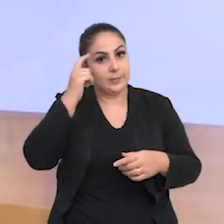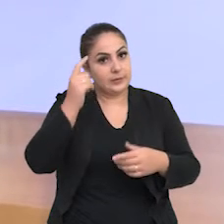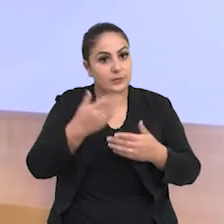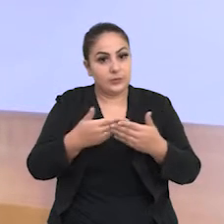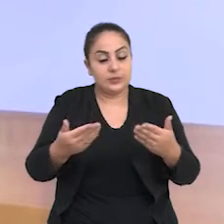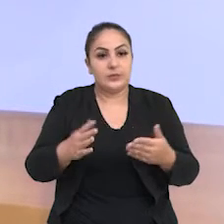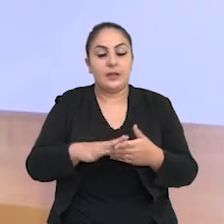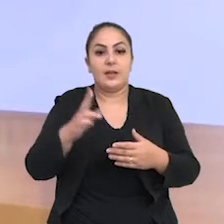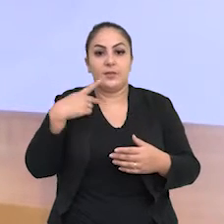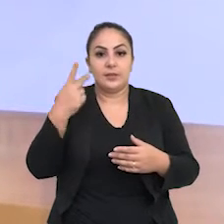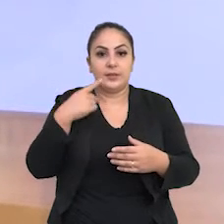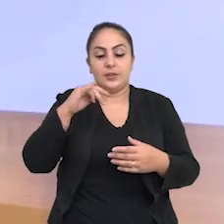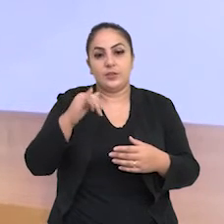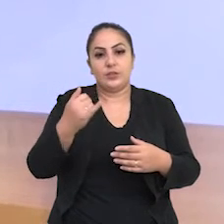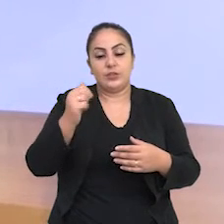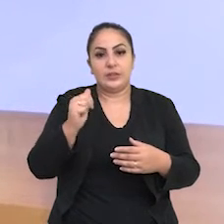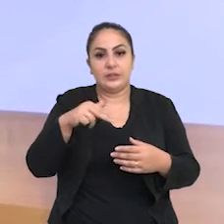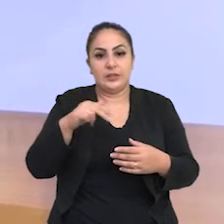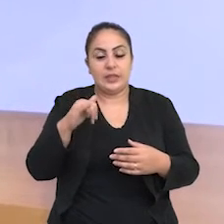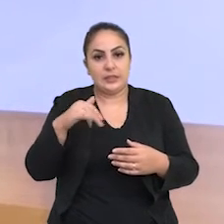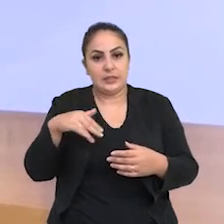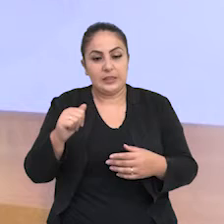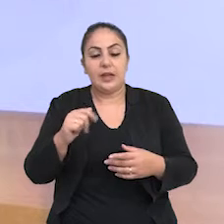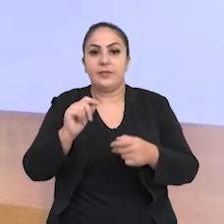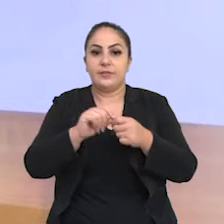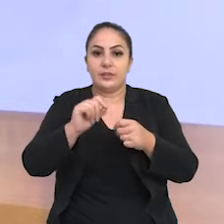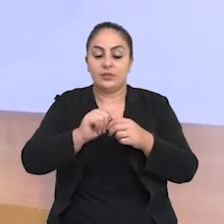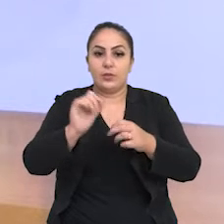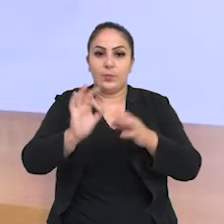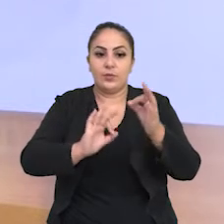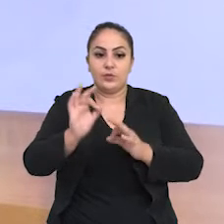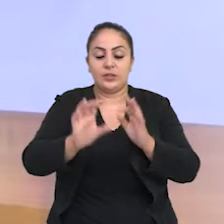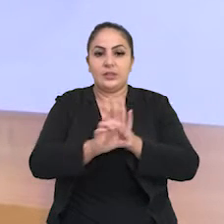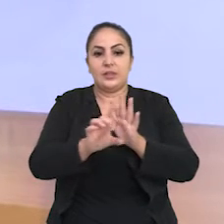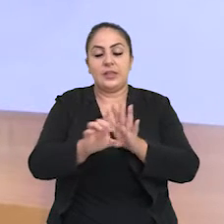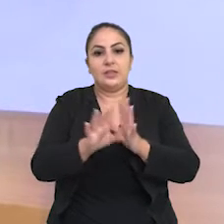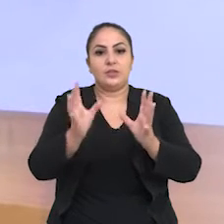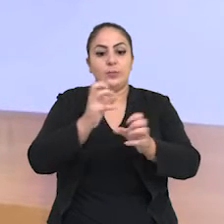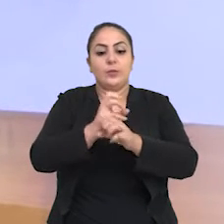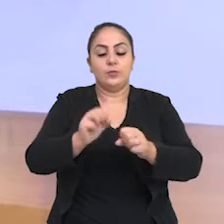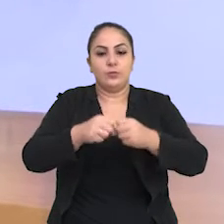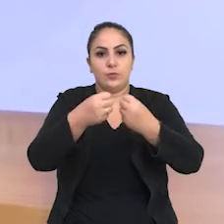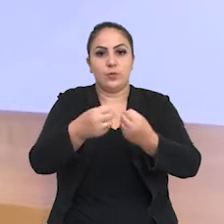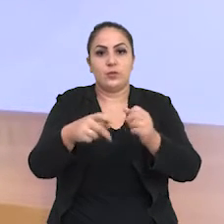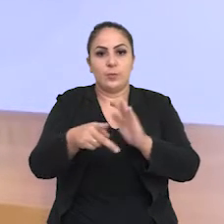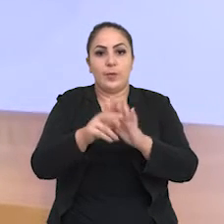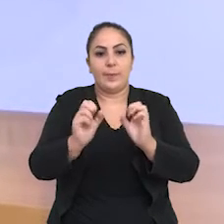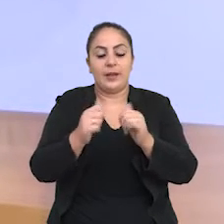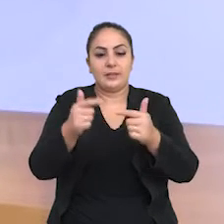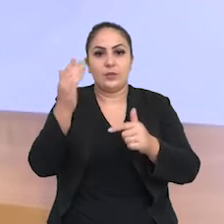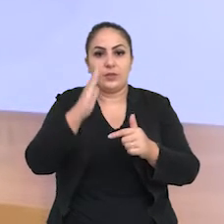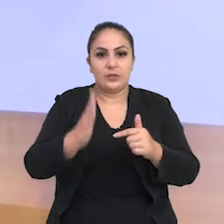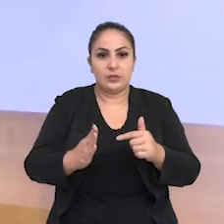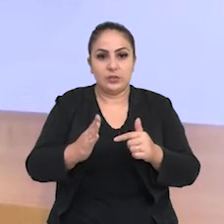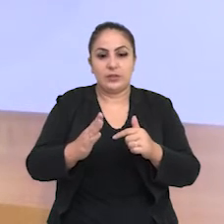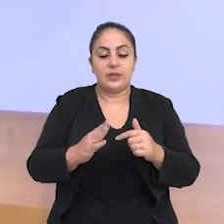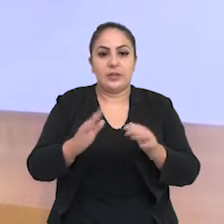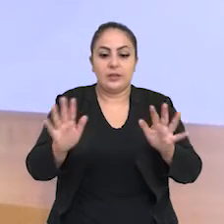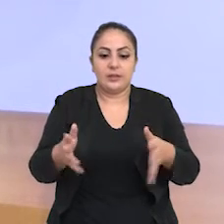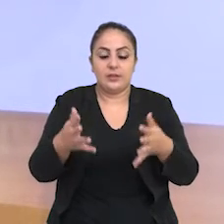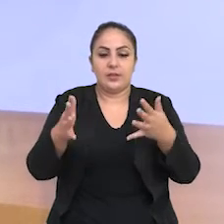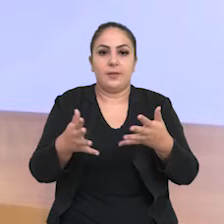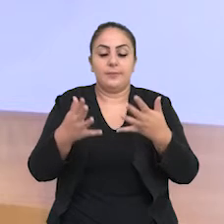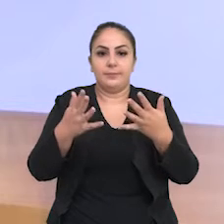Pensando nisso, a vereadora Janaína Portela fez um projeto de lei, somando forças à Ação Nacional,